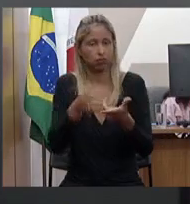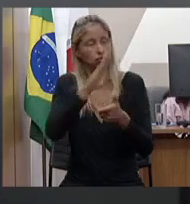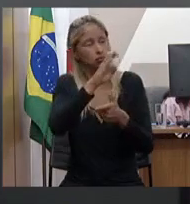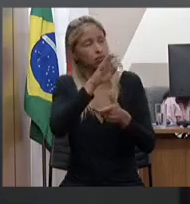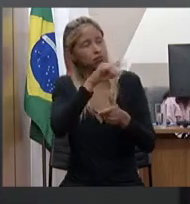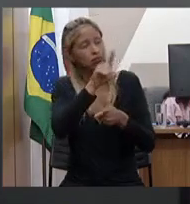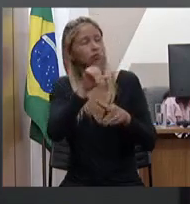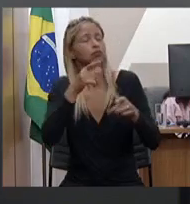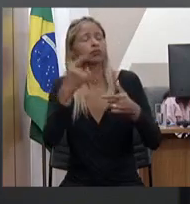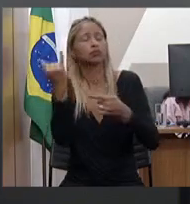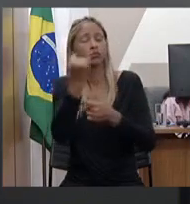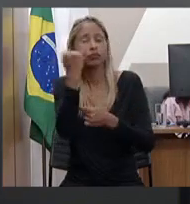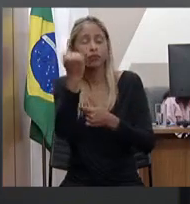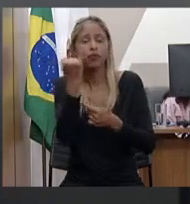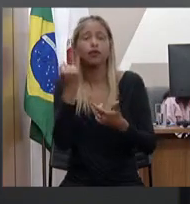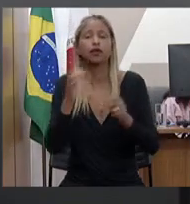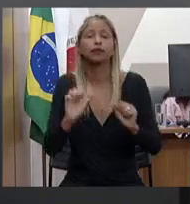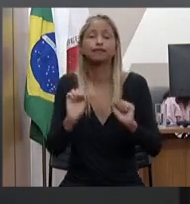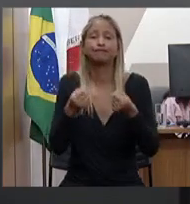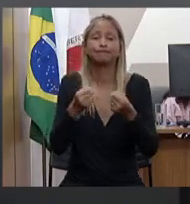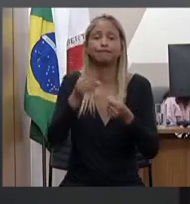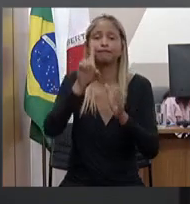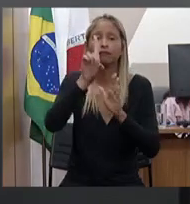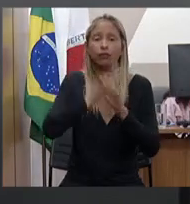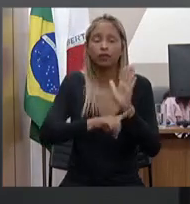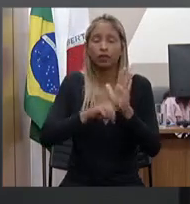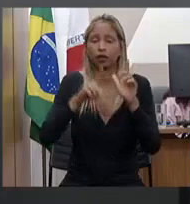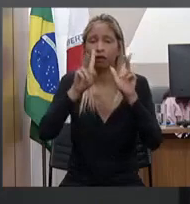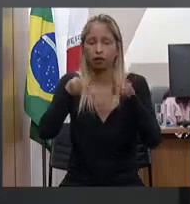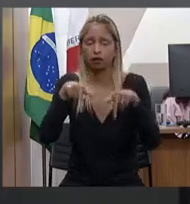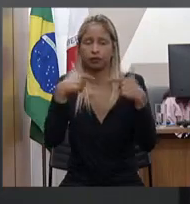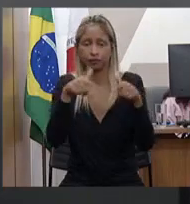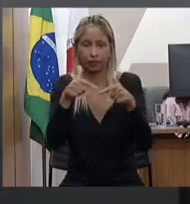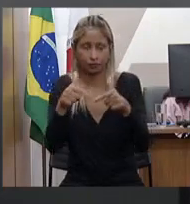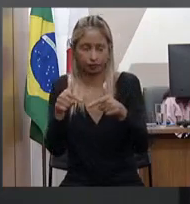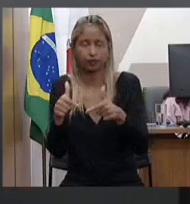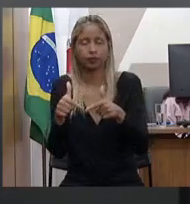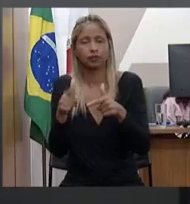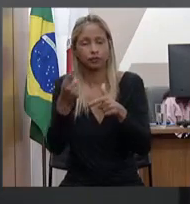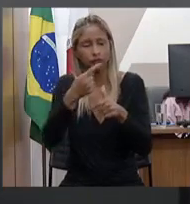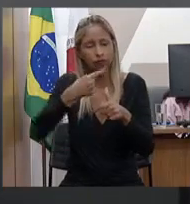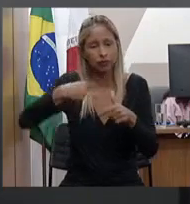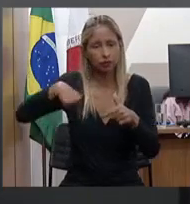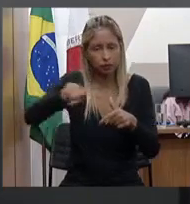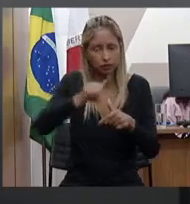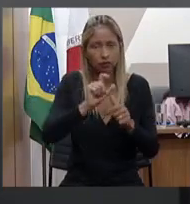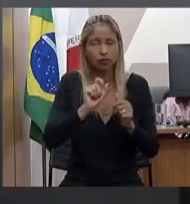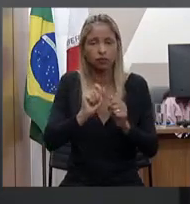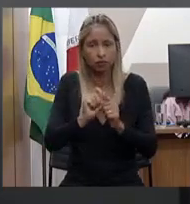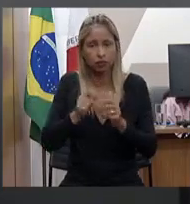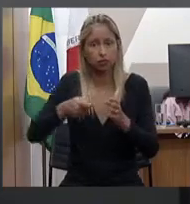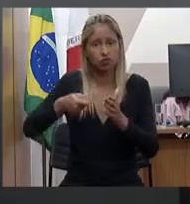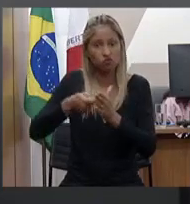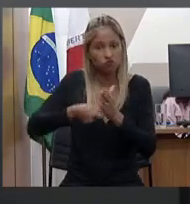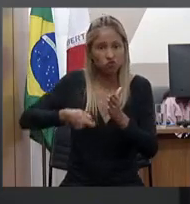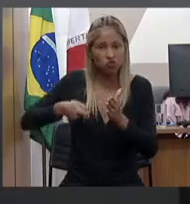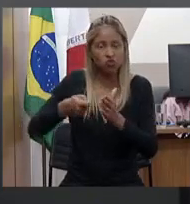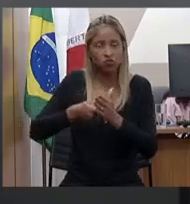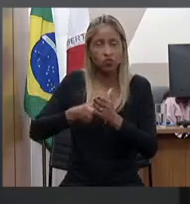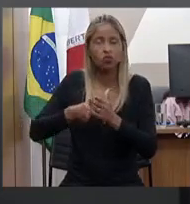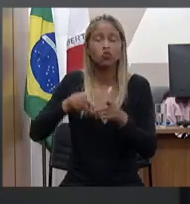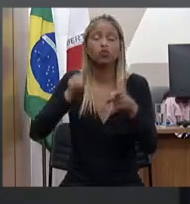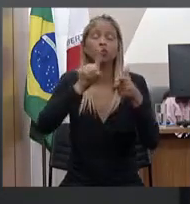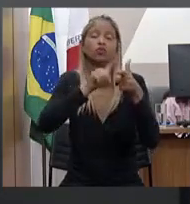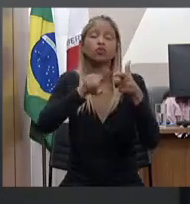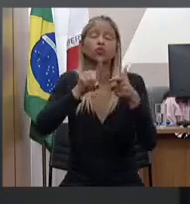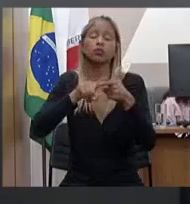que é tão importante na defesa do direito dos trabalhadores para que possamos enfrentar esse grande